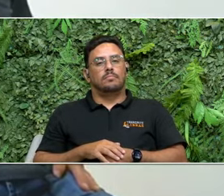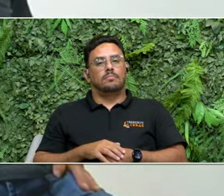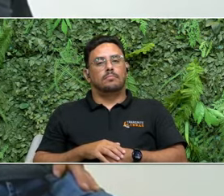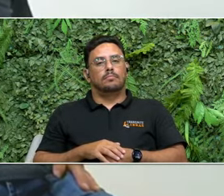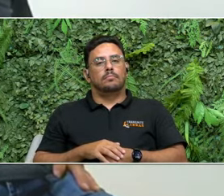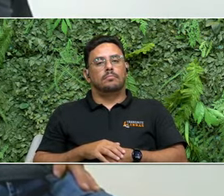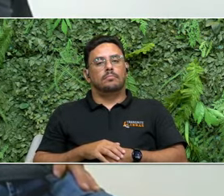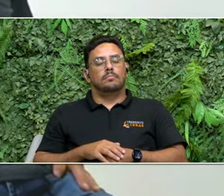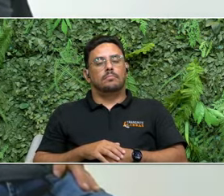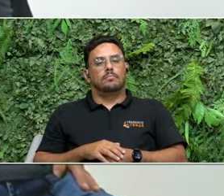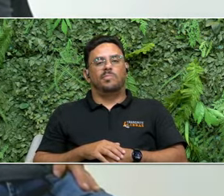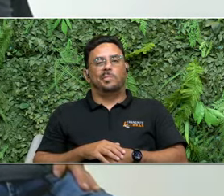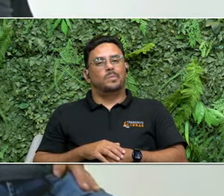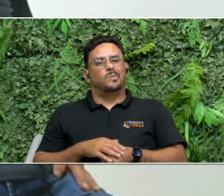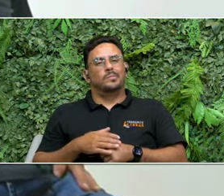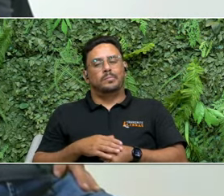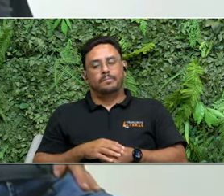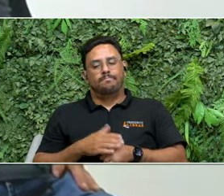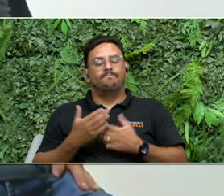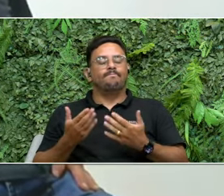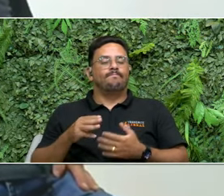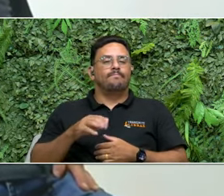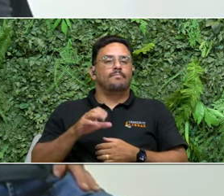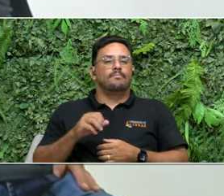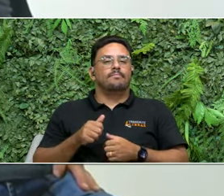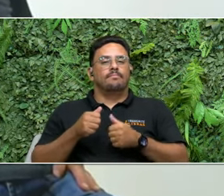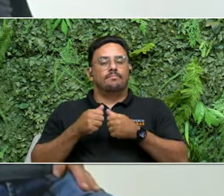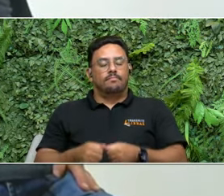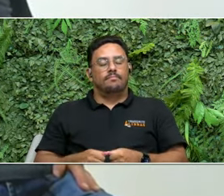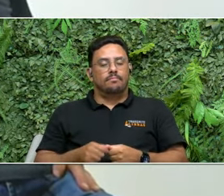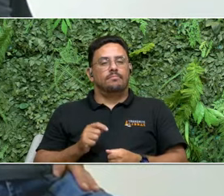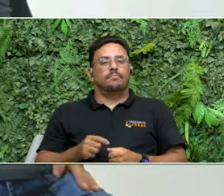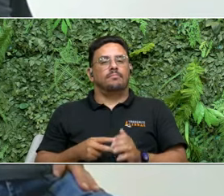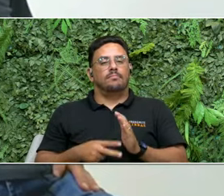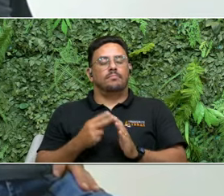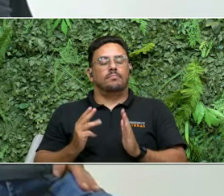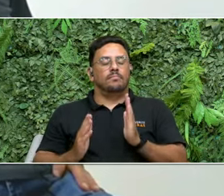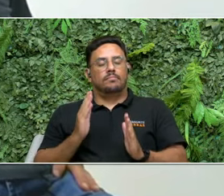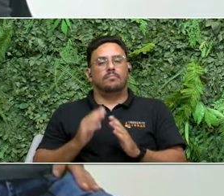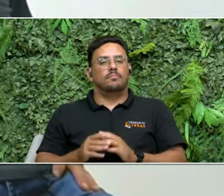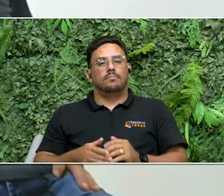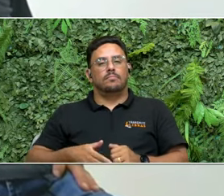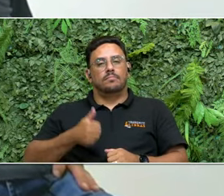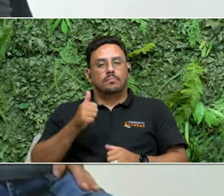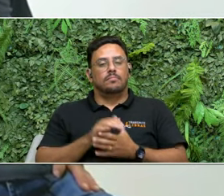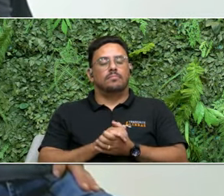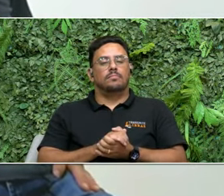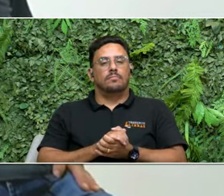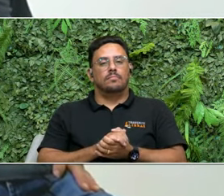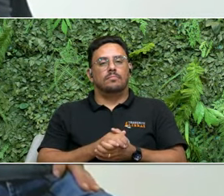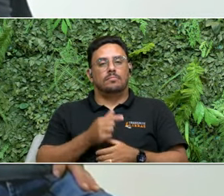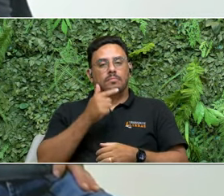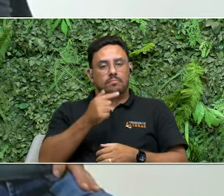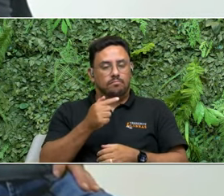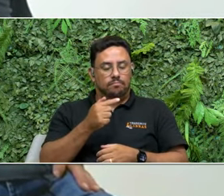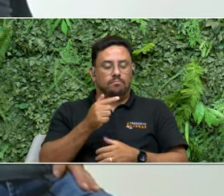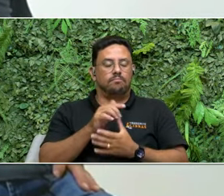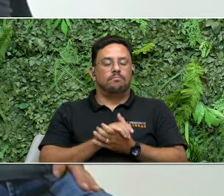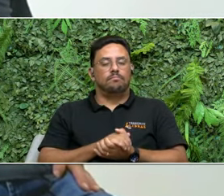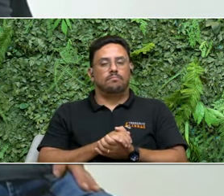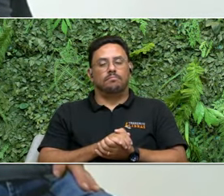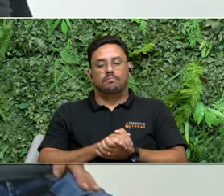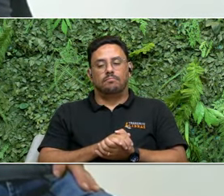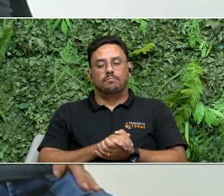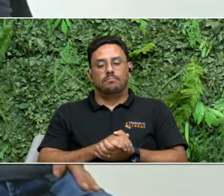marl o Marlon firme principalmente no segundo tempo jogou muito bem no segundo tempo del vai ser e o